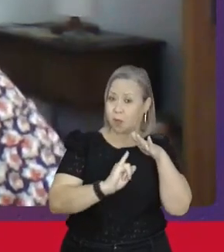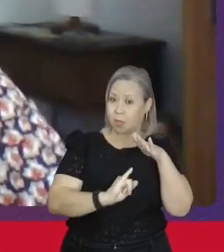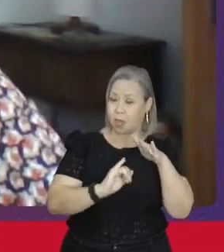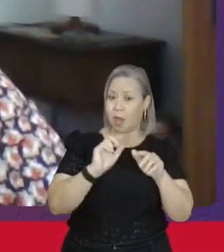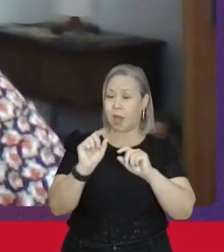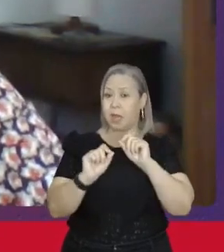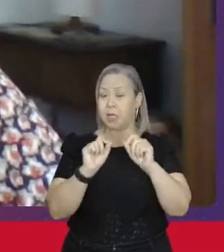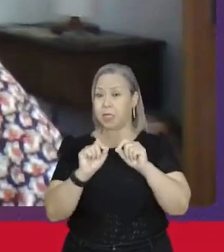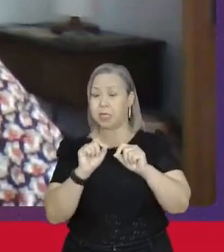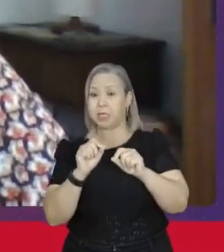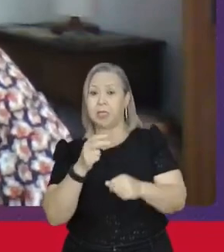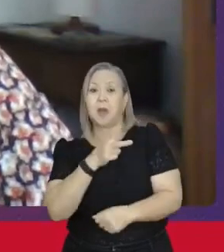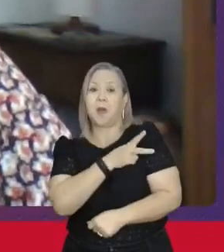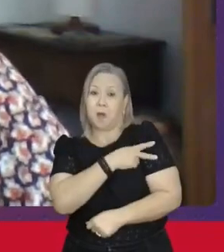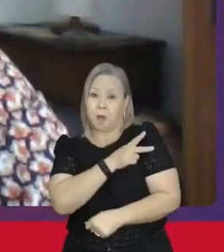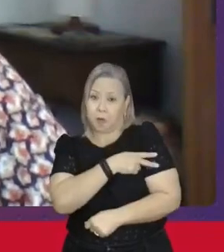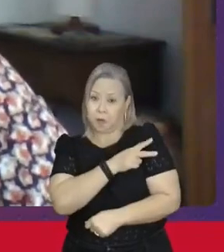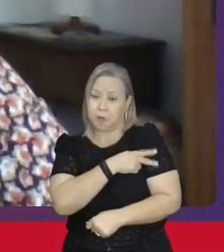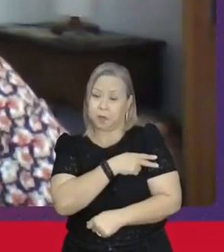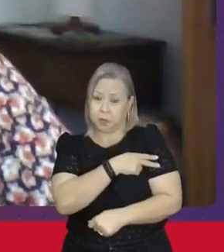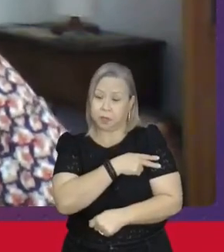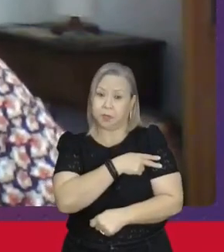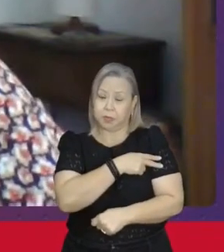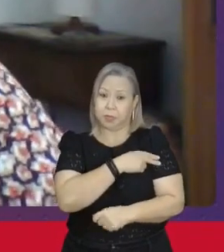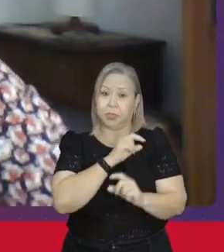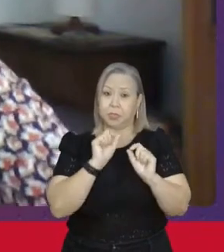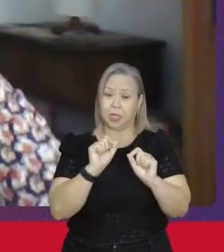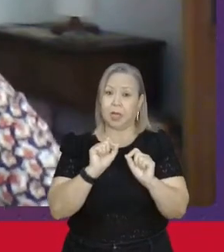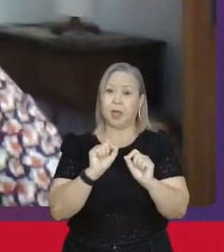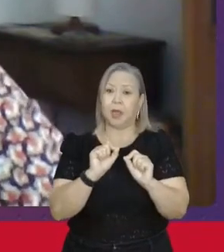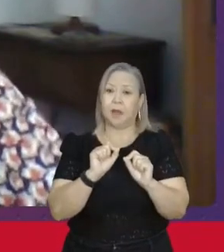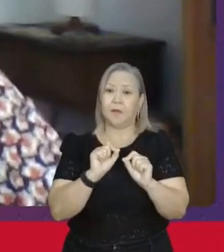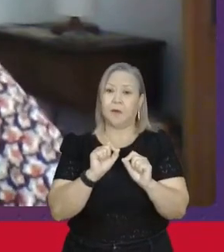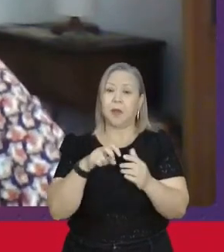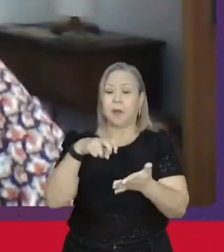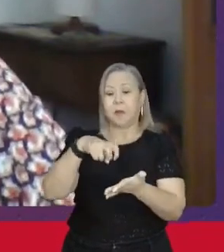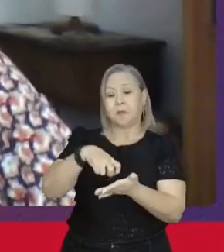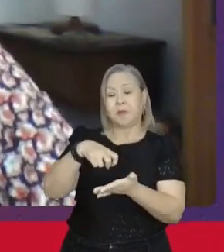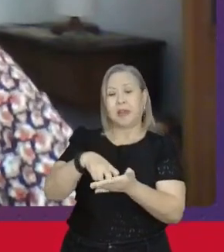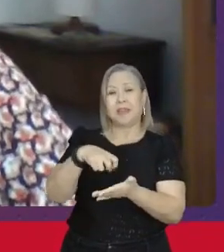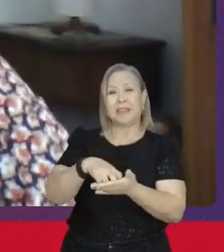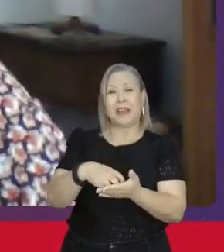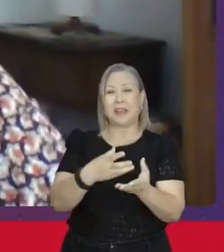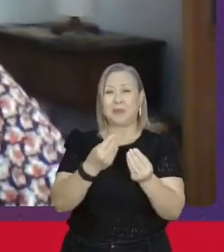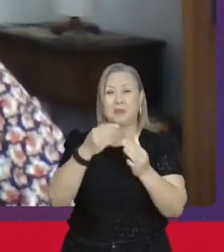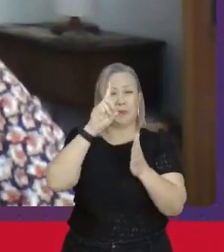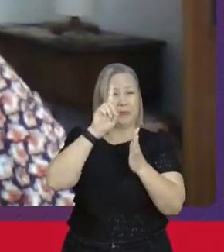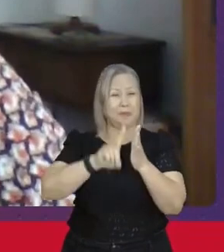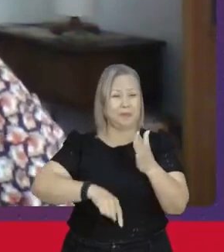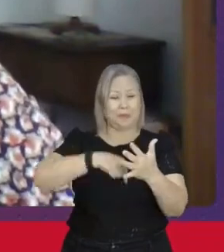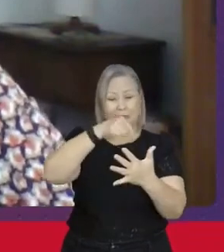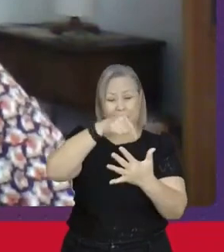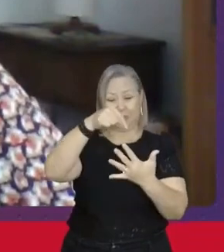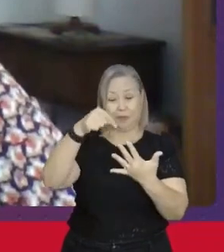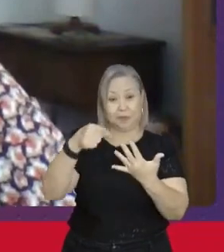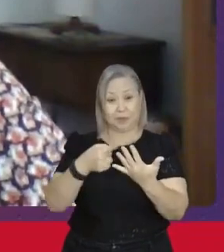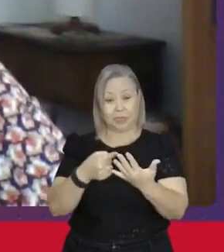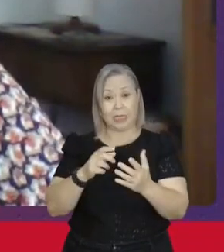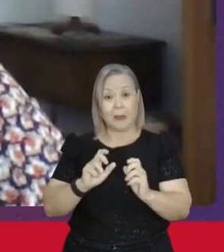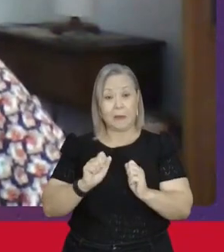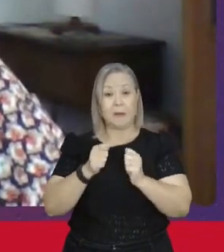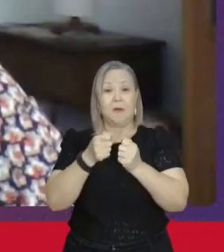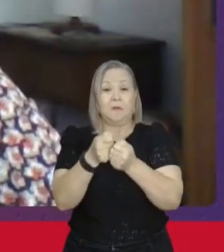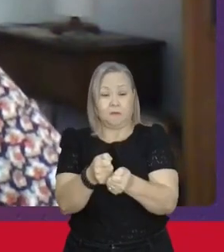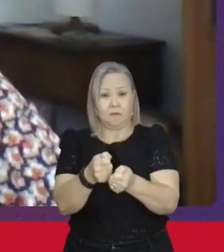os empregadores, justamente penalizados pelo excesso de direitos, eram